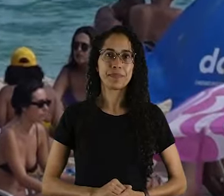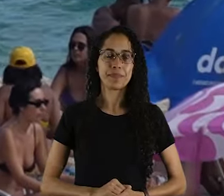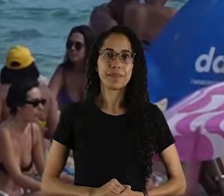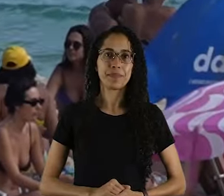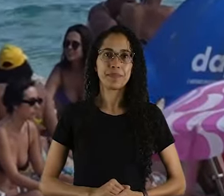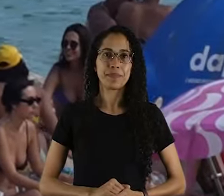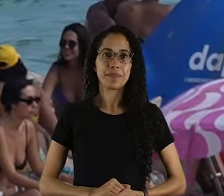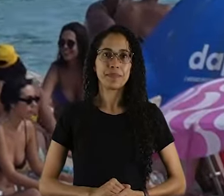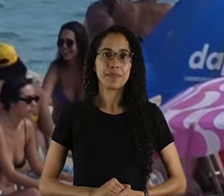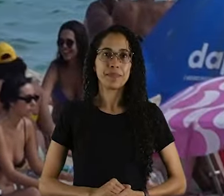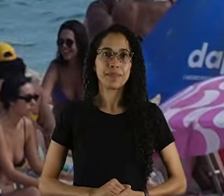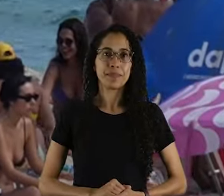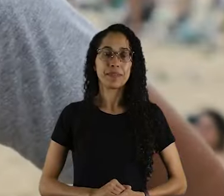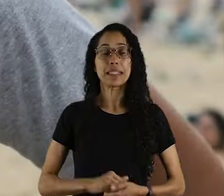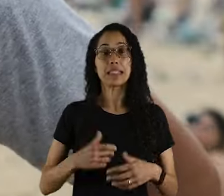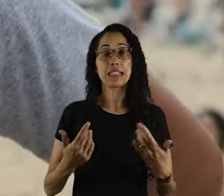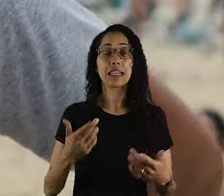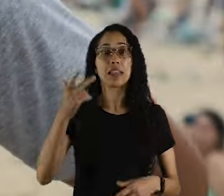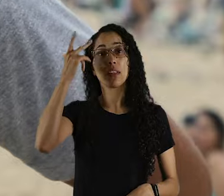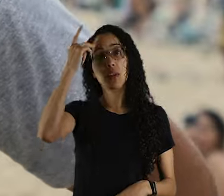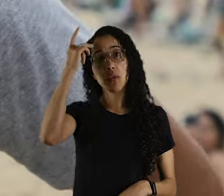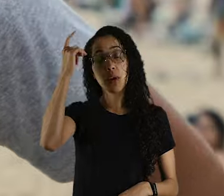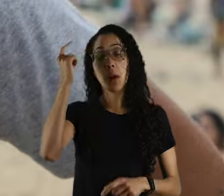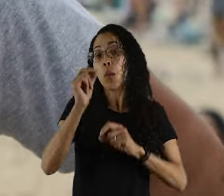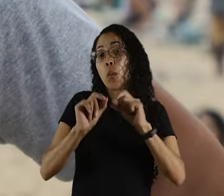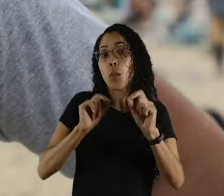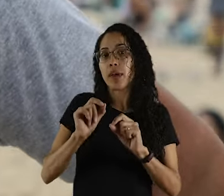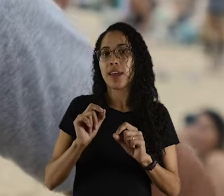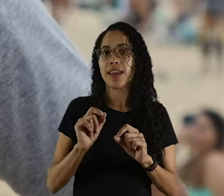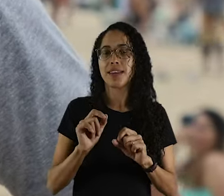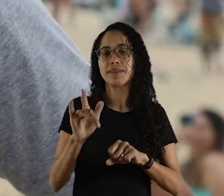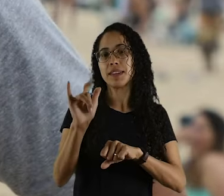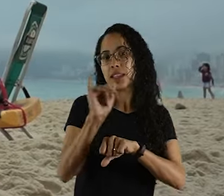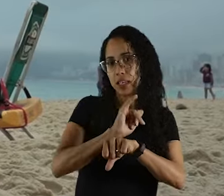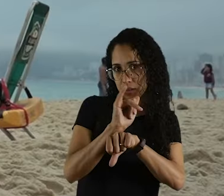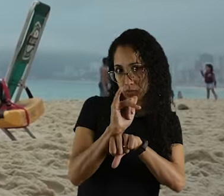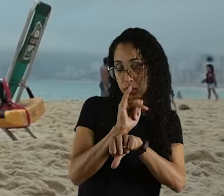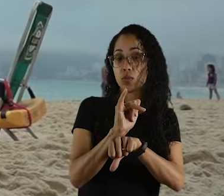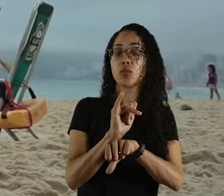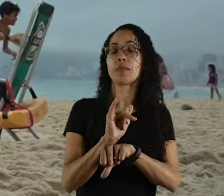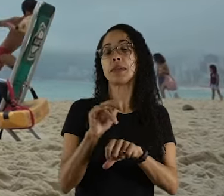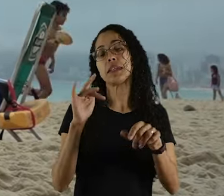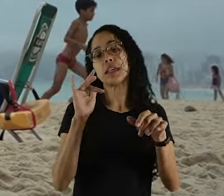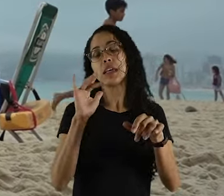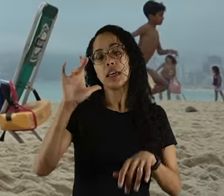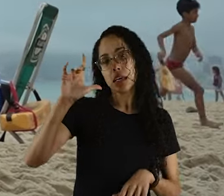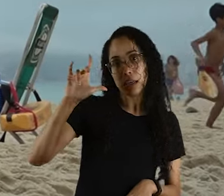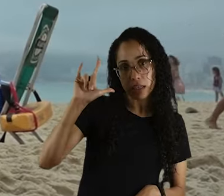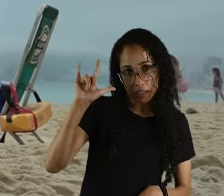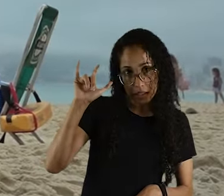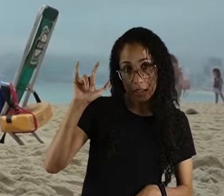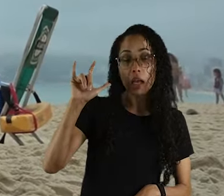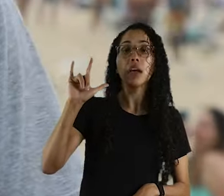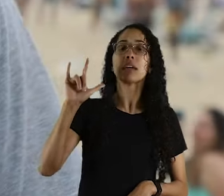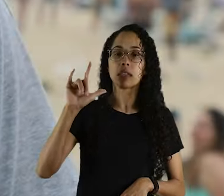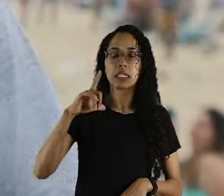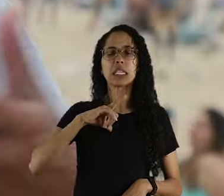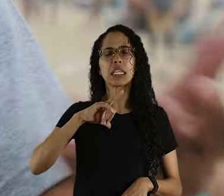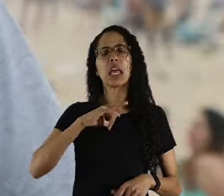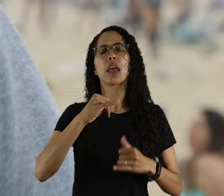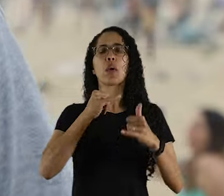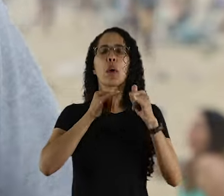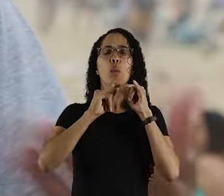Cara, esse caminho foi naturalmente pesquisando no YouTube, né? YouTube, Instagram, tem muita propaganda hoje sobre